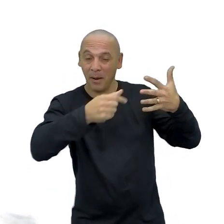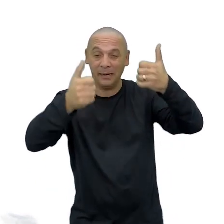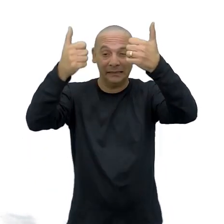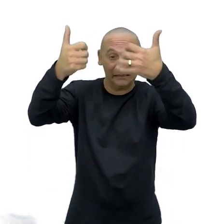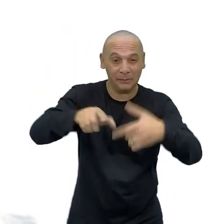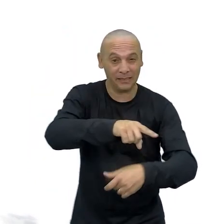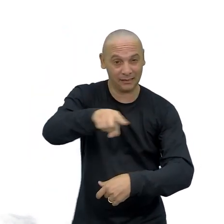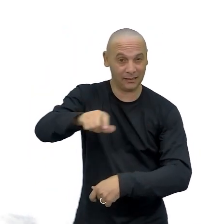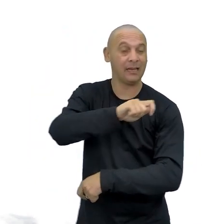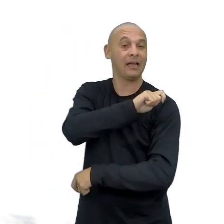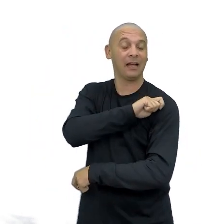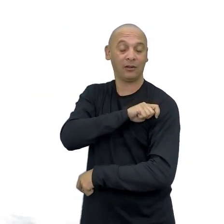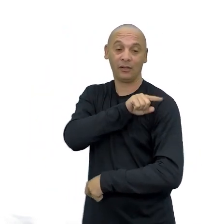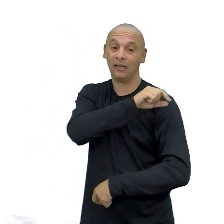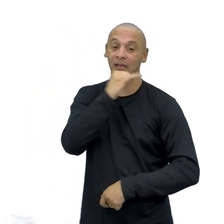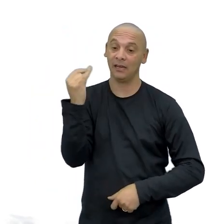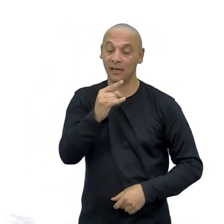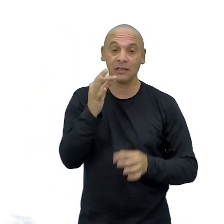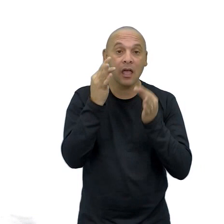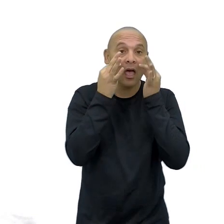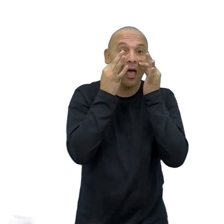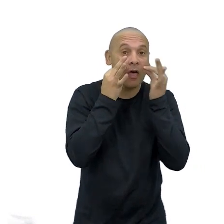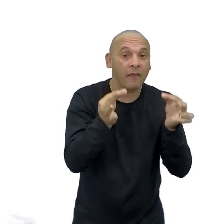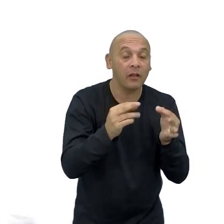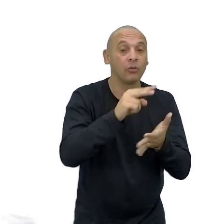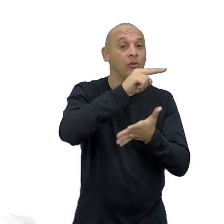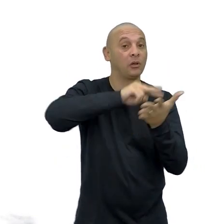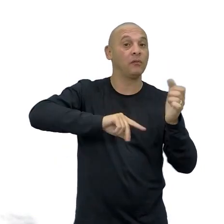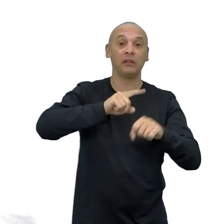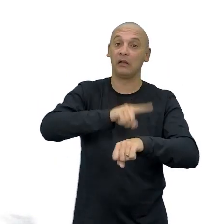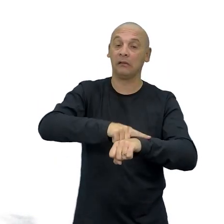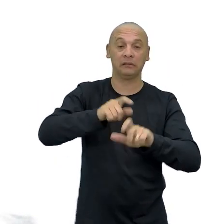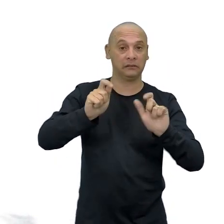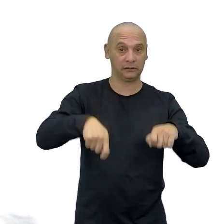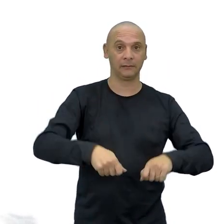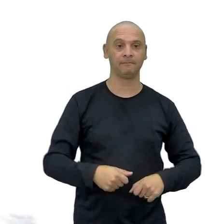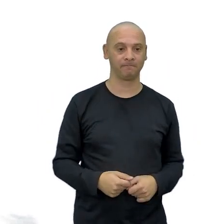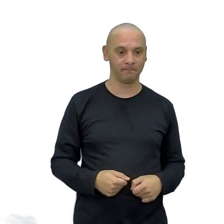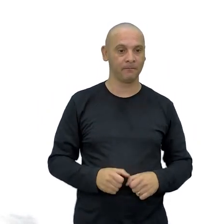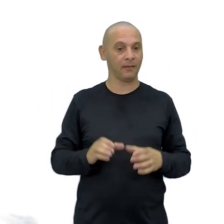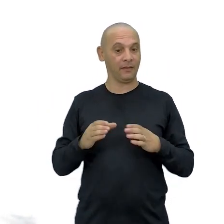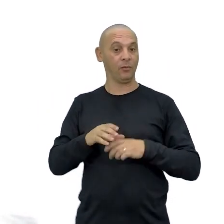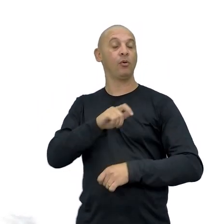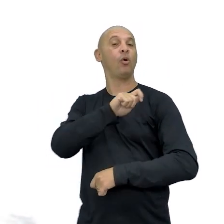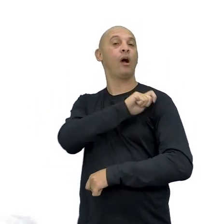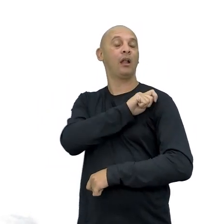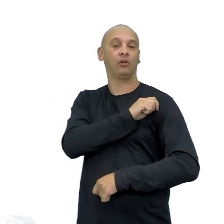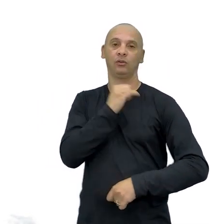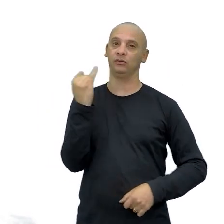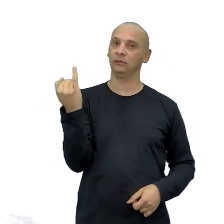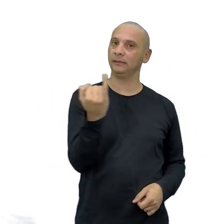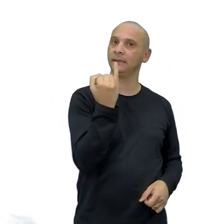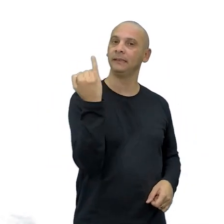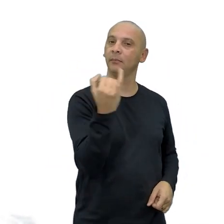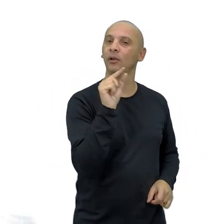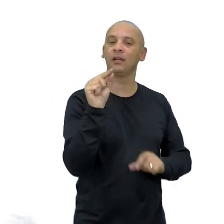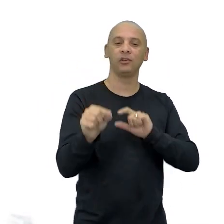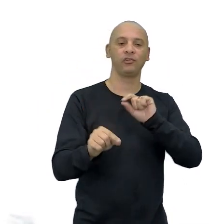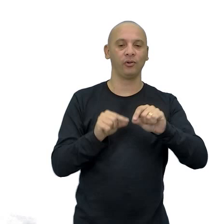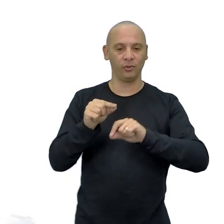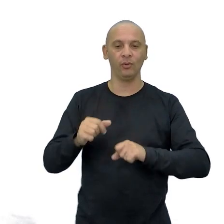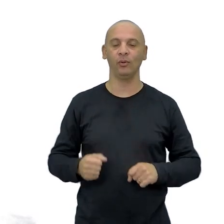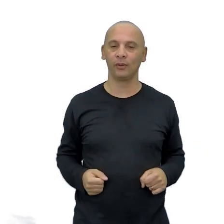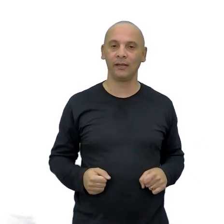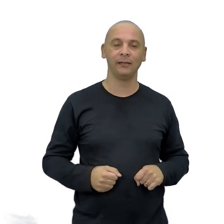é importante para eles também ficarem atentos durante a leitura. Os estudantes precisam acessar